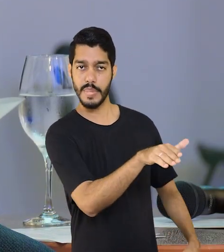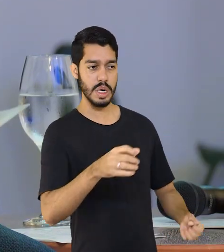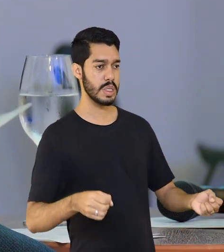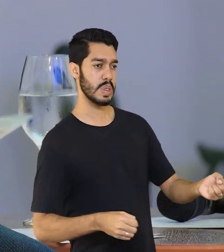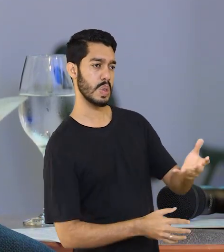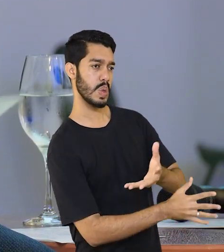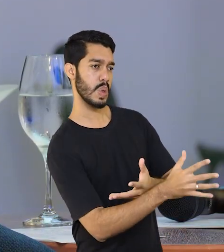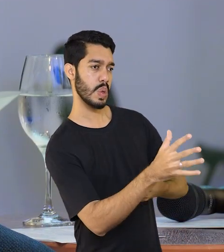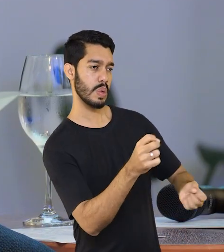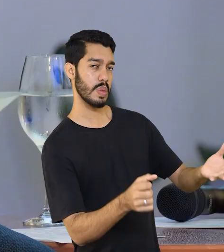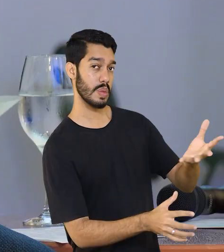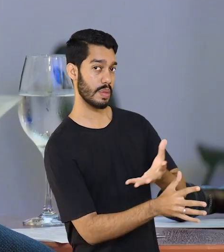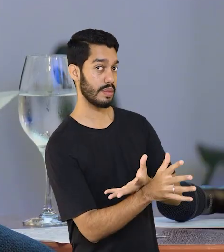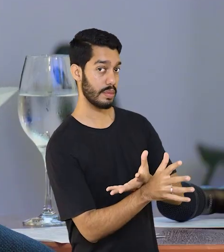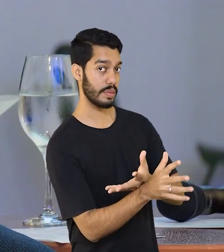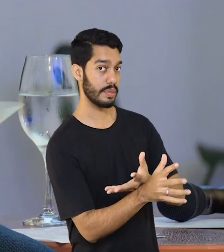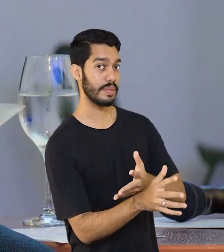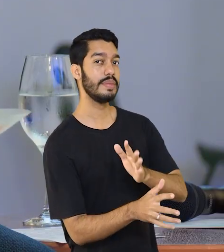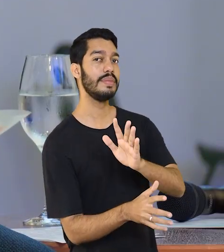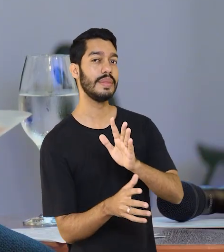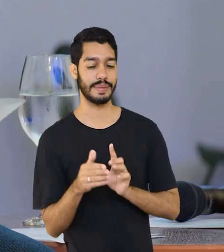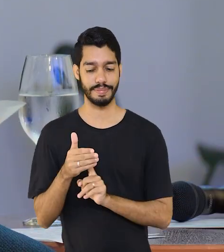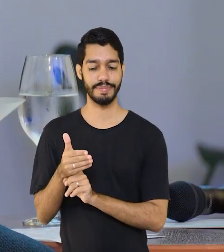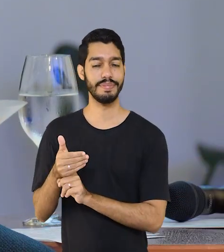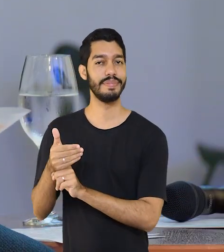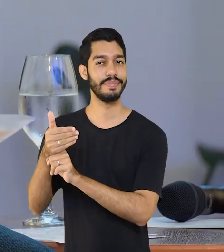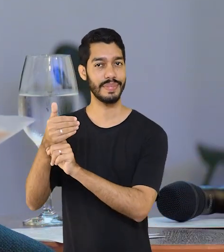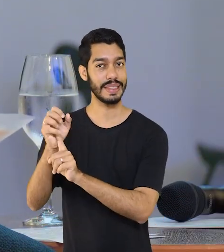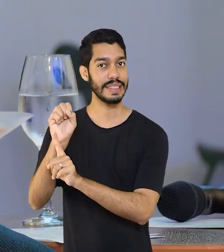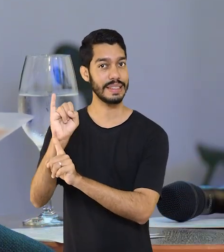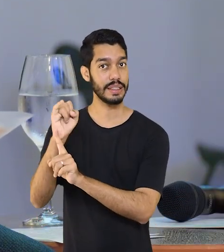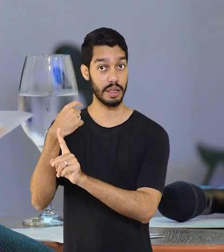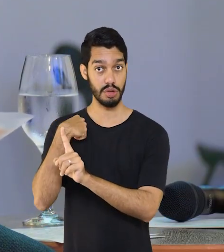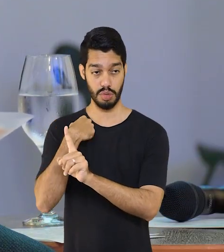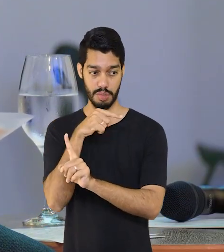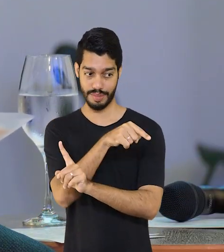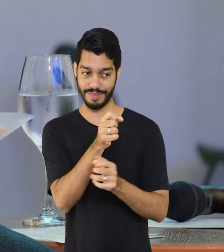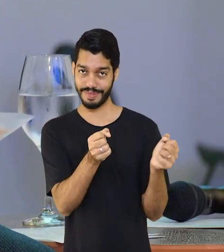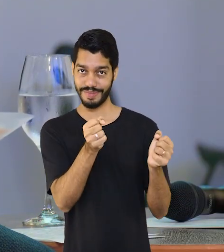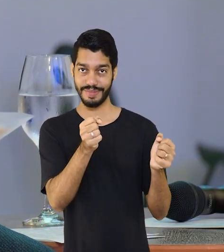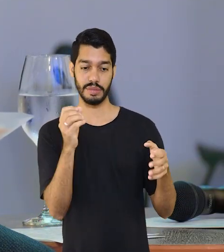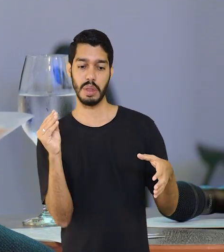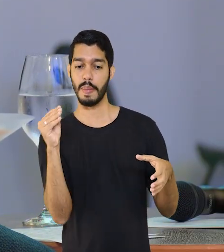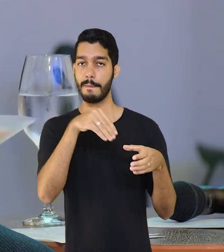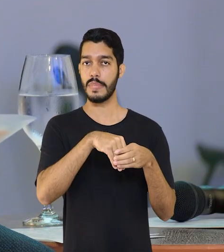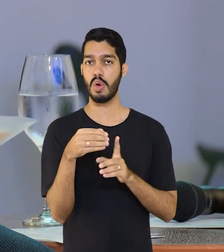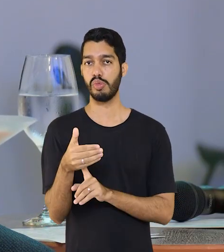curva. Agora, com a tecnologia, por exemplo, se você coloca nesse tal veículo uma